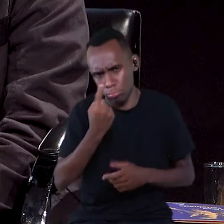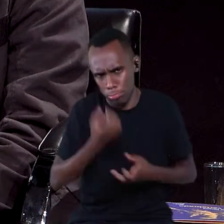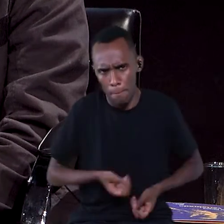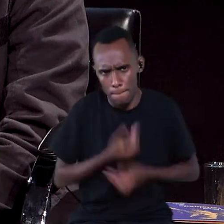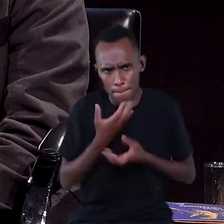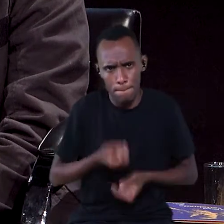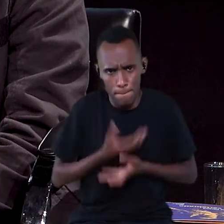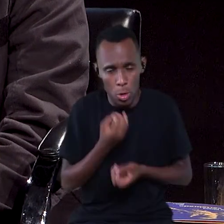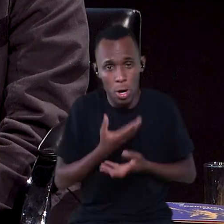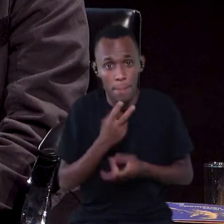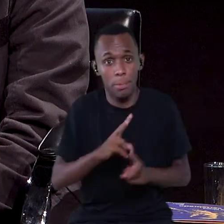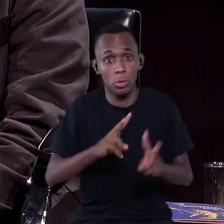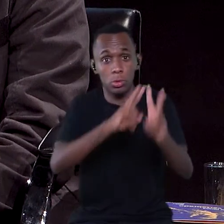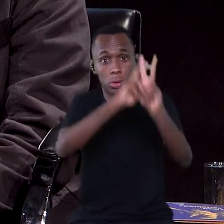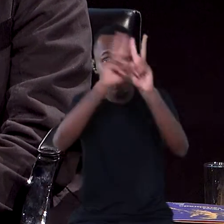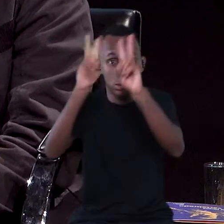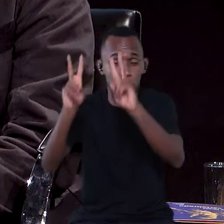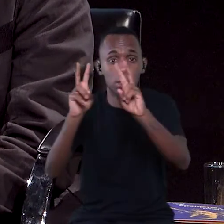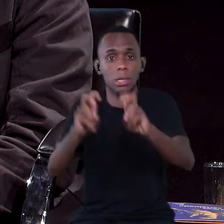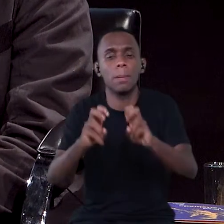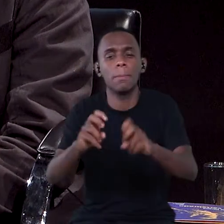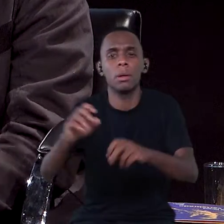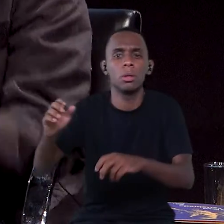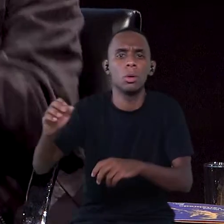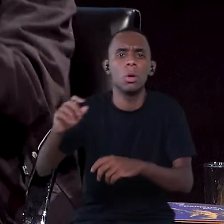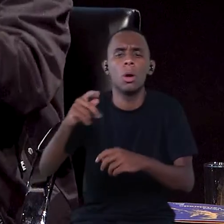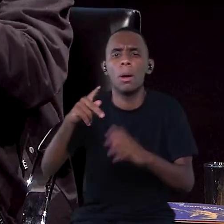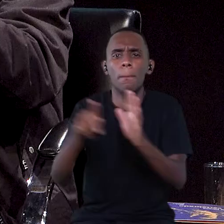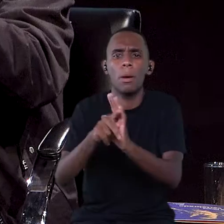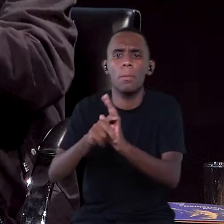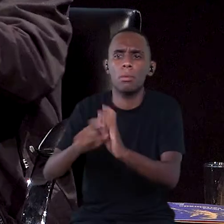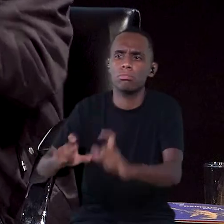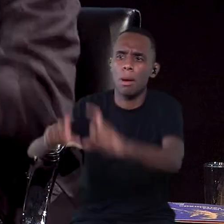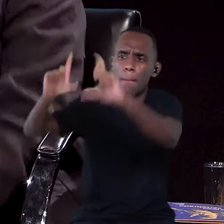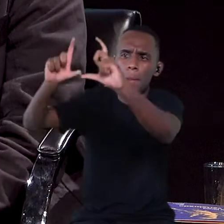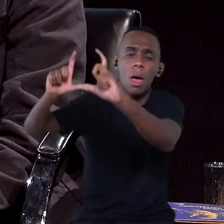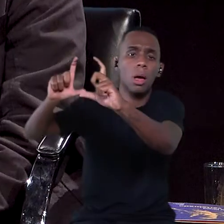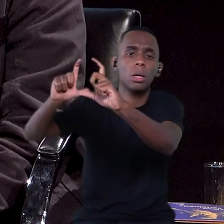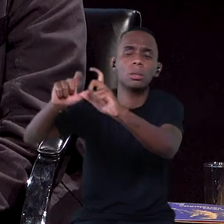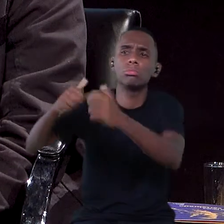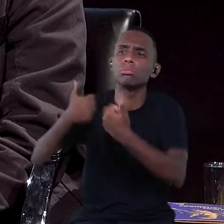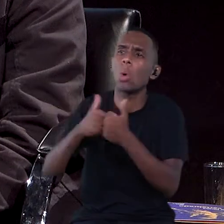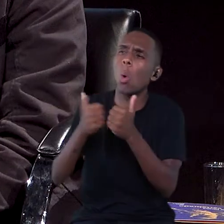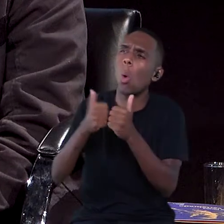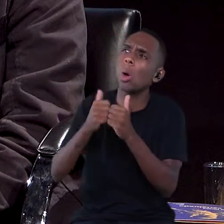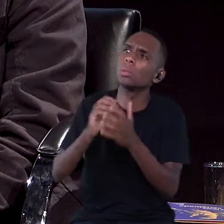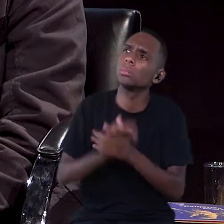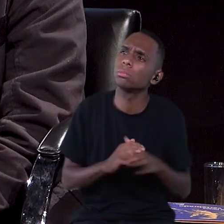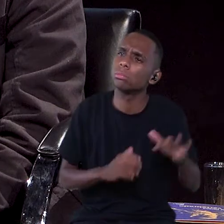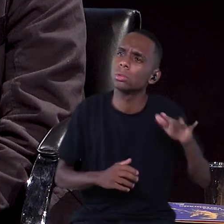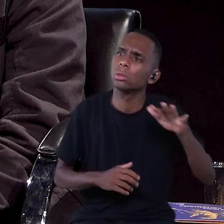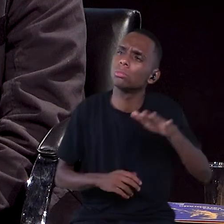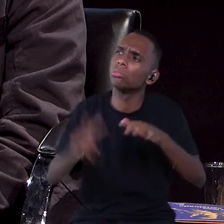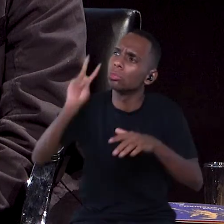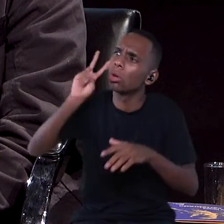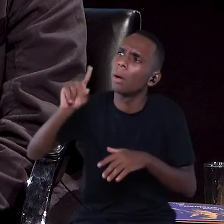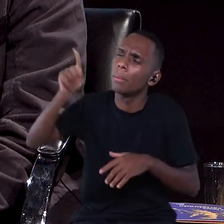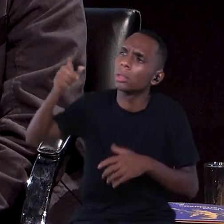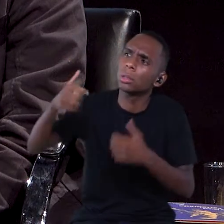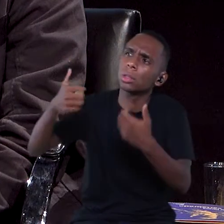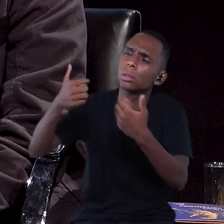que toma como título uma placa que estava num ponto de ônibus, que eu vi na cidade lá antes de fechar o livro, e a placa